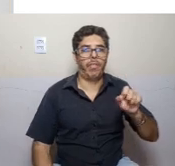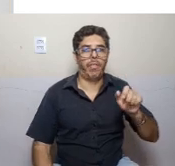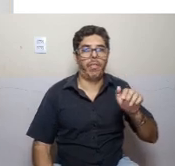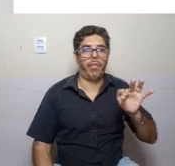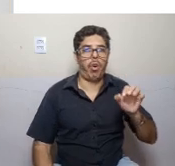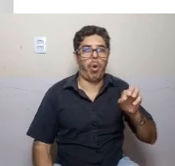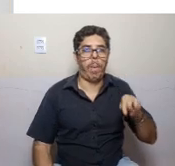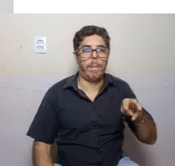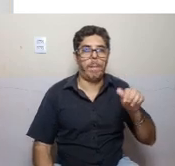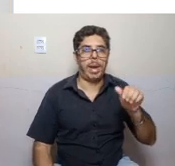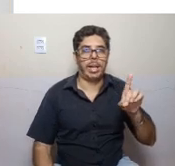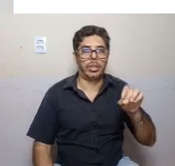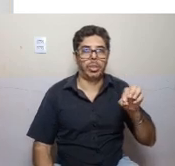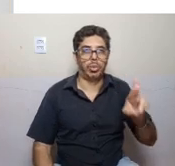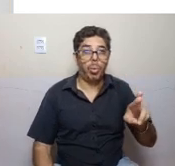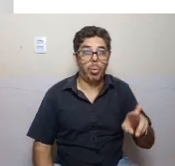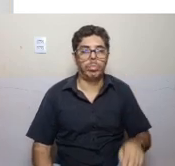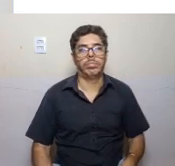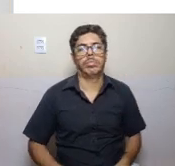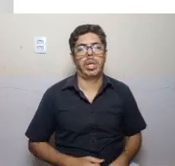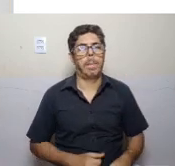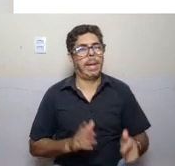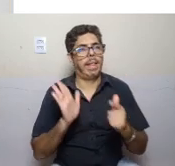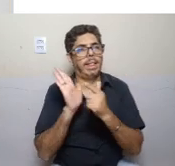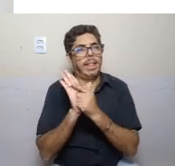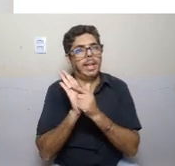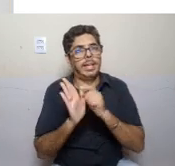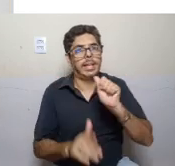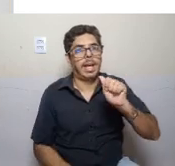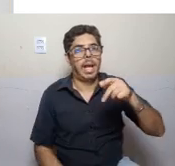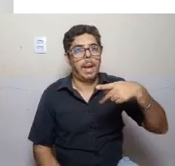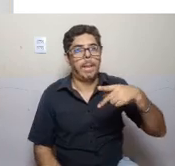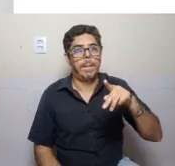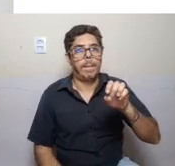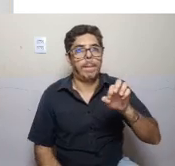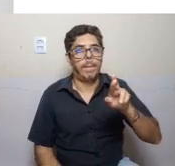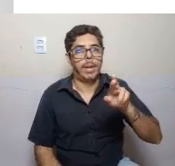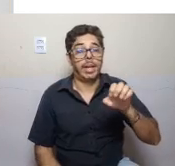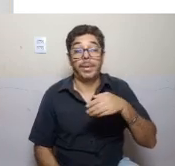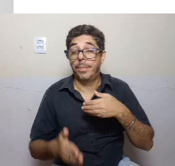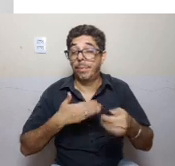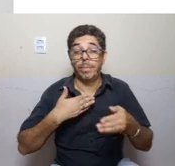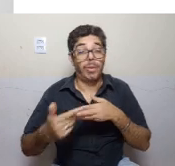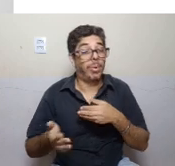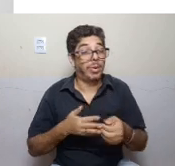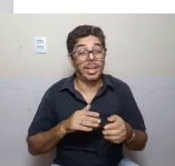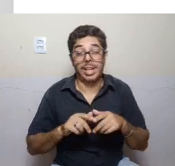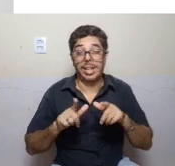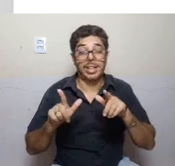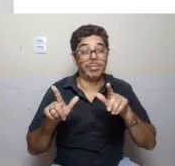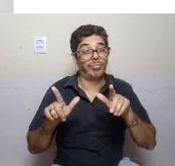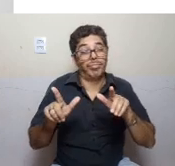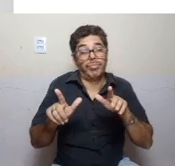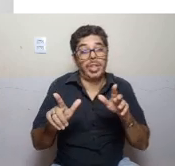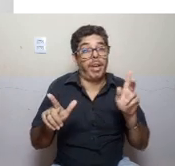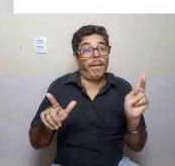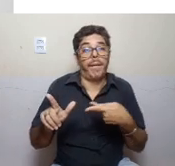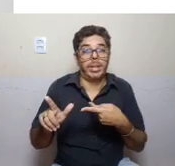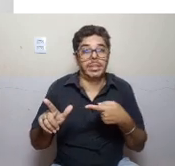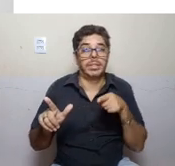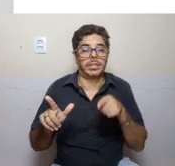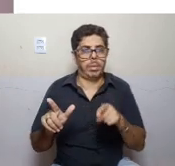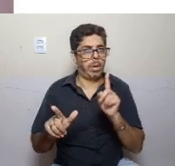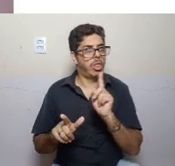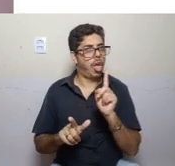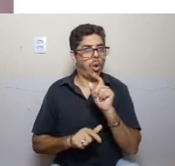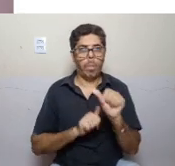Aqui é importante ressaltar que, nessa forma, a lei de Ampère é válida apenas para qualquer situação em que as correntes e os campos não estejam mudando